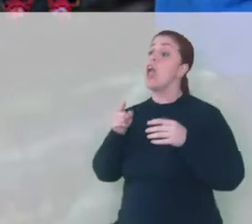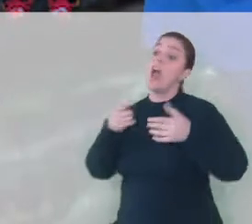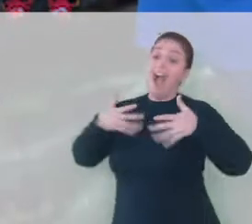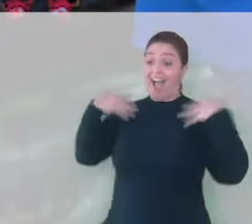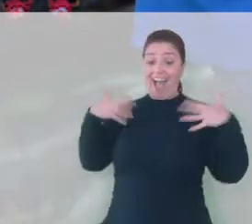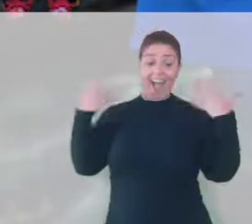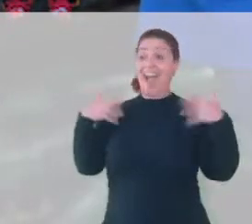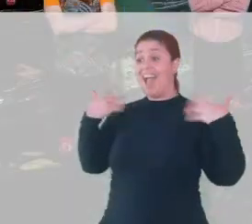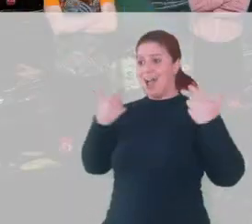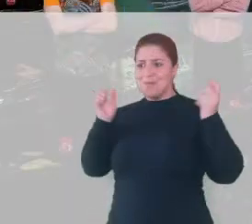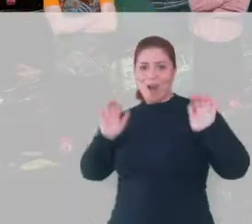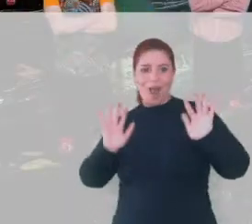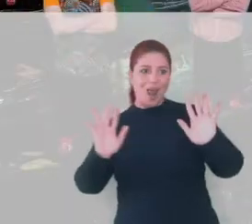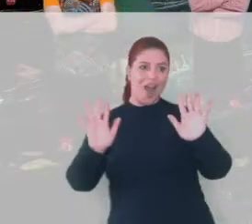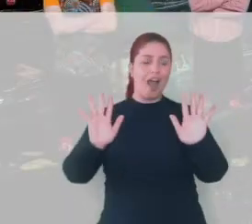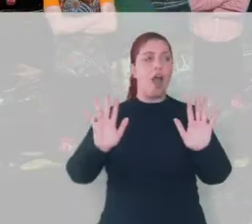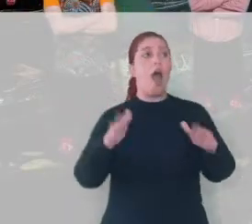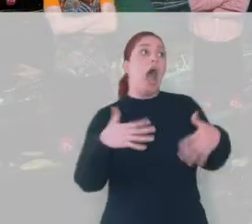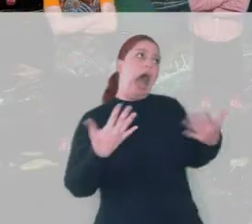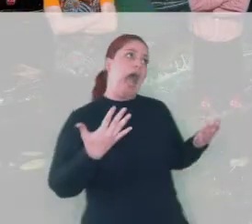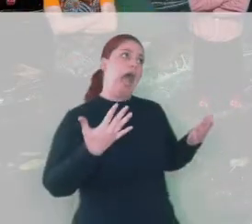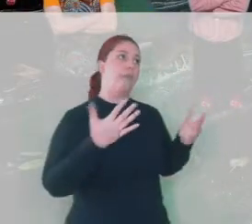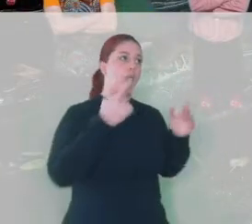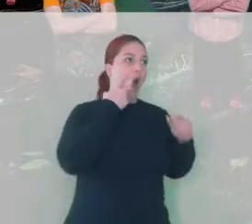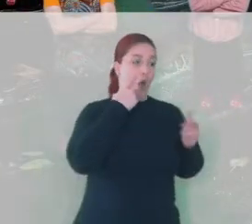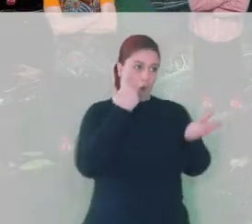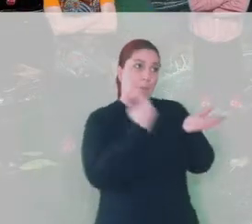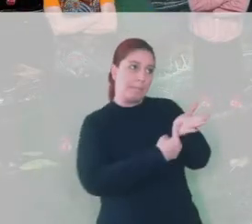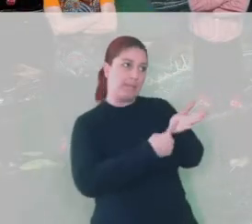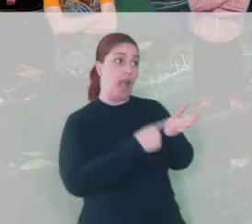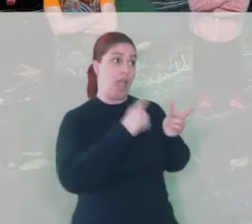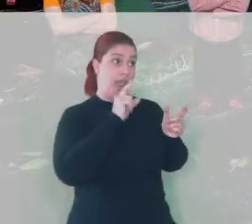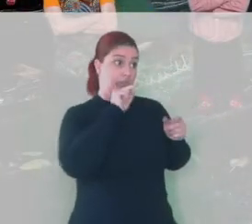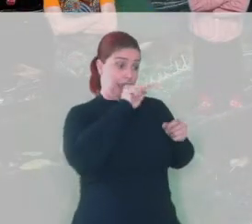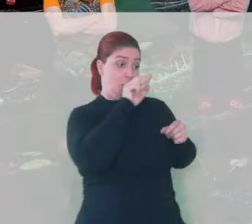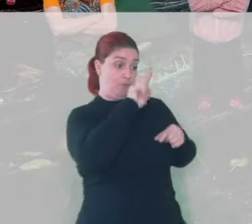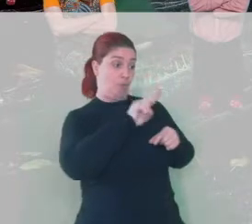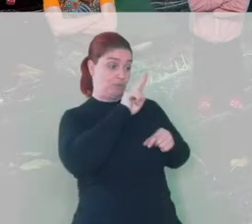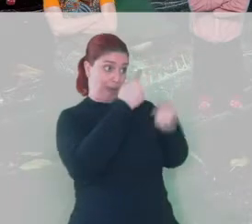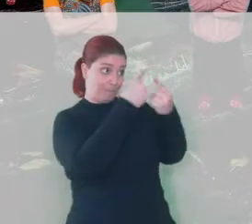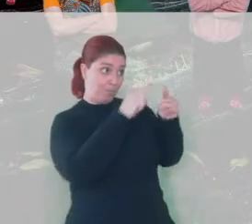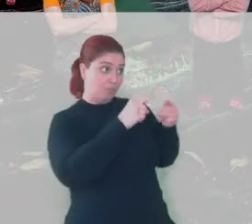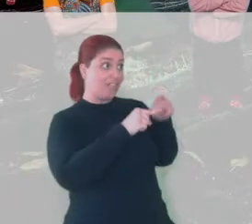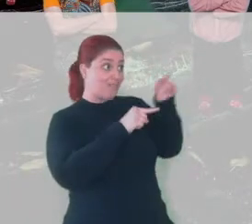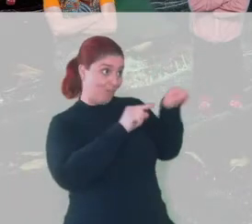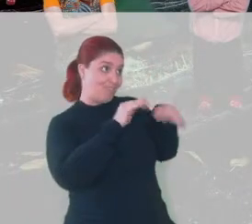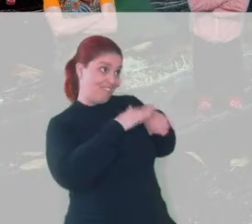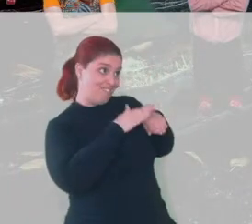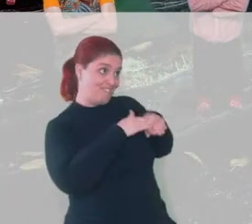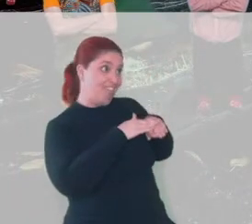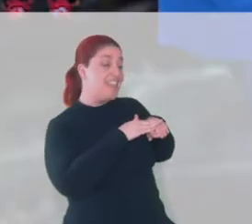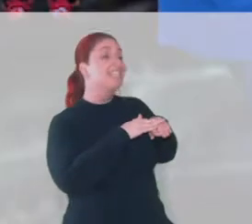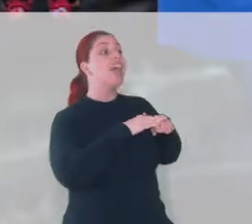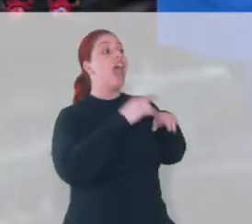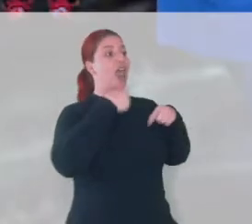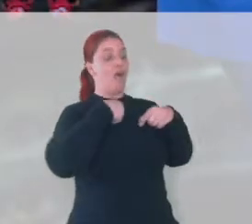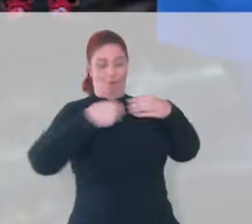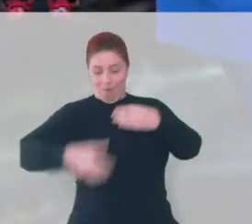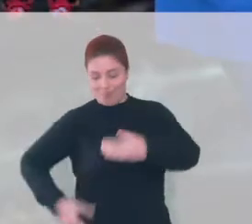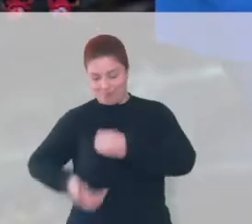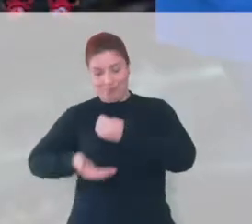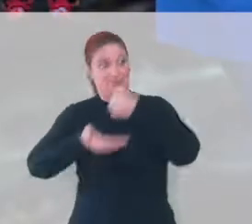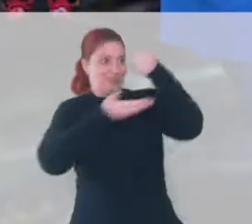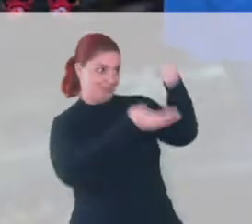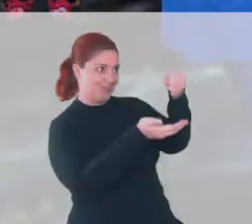tão animado. Bom, então façamos o seguinte. Eu uso o seu verso na nossa canção e em troca eu lhe dou